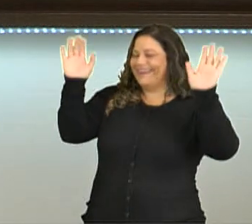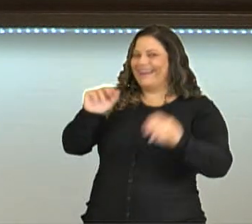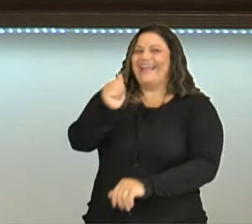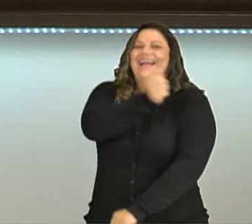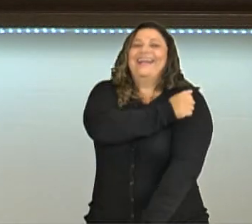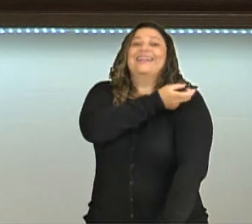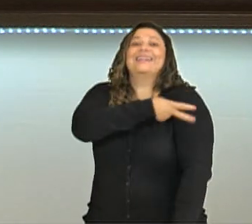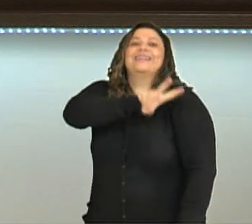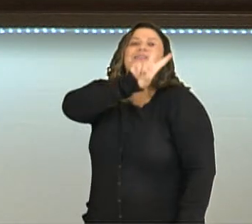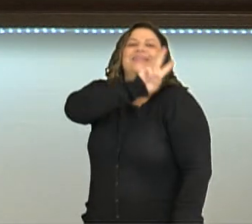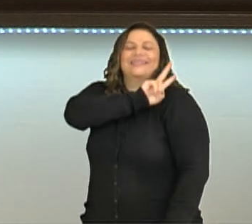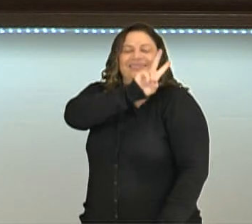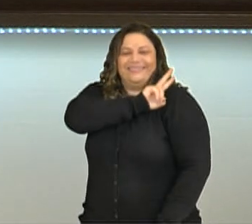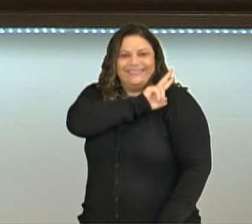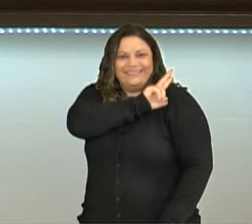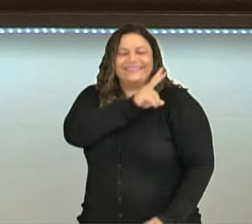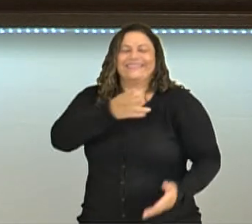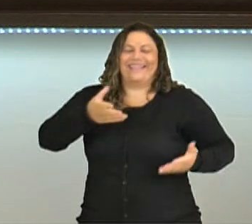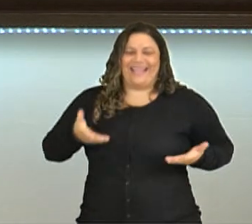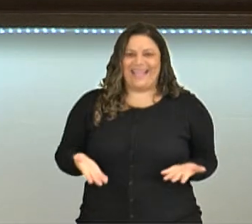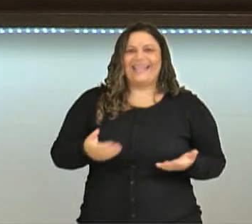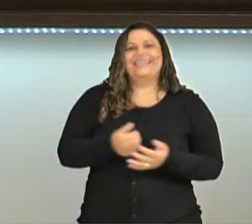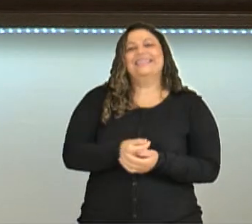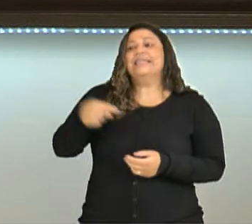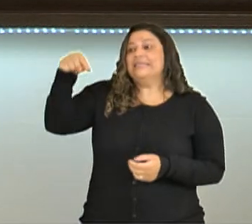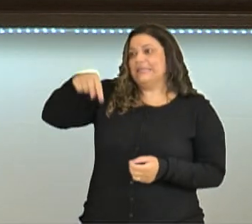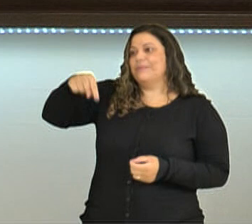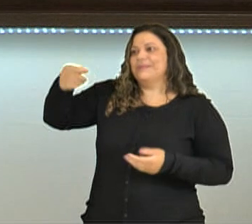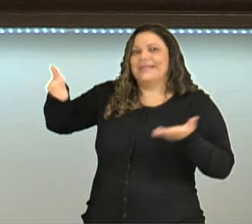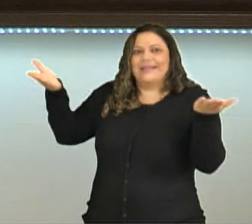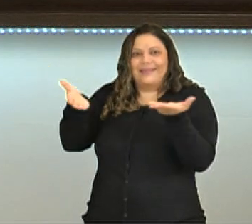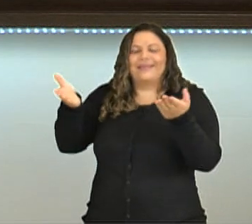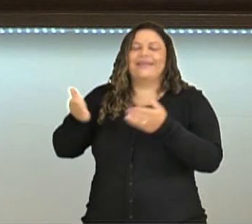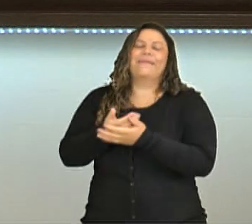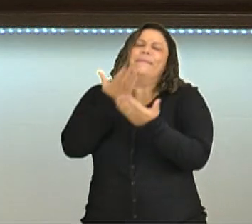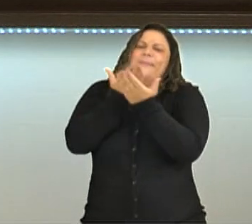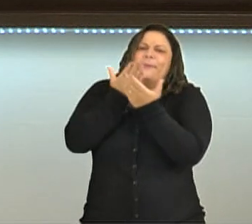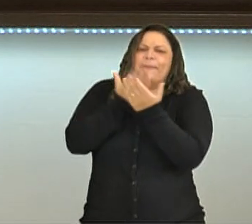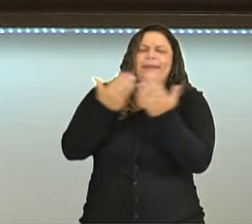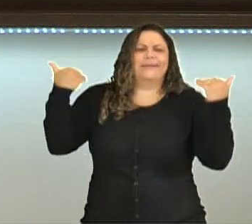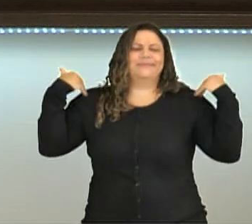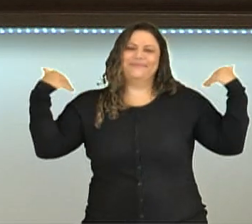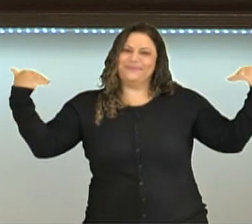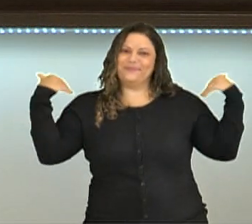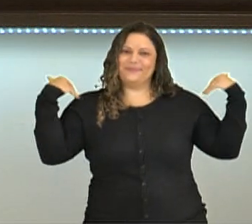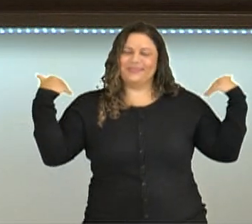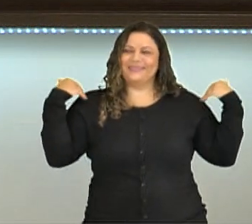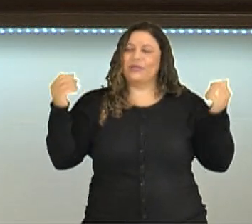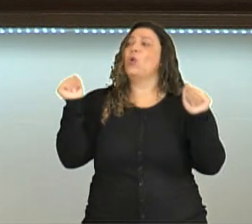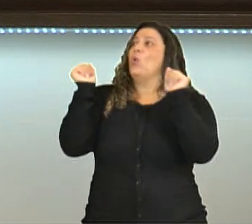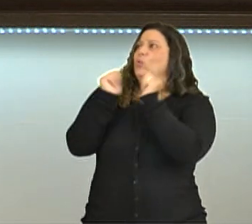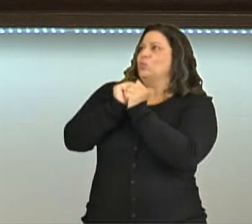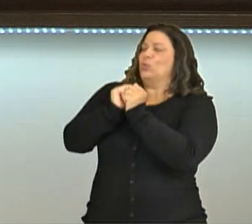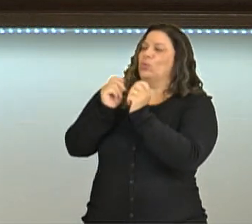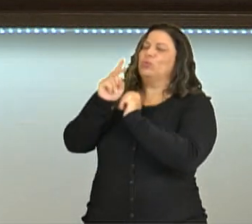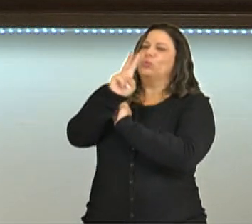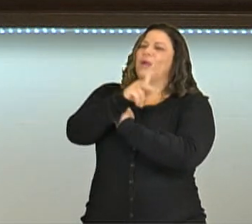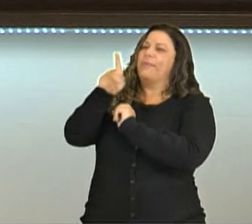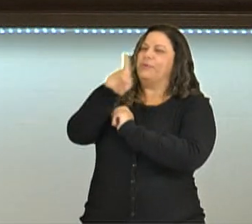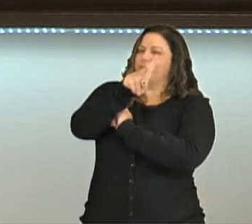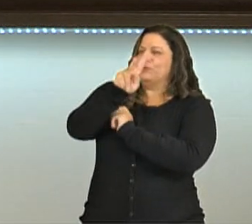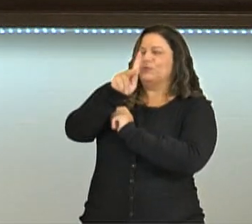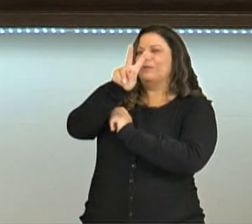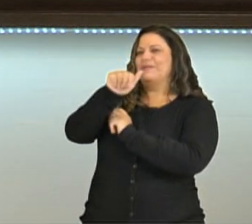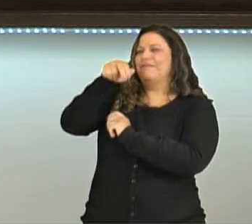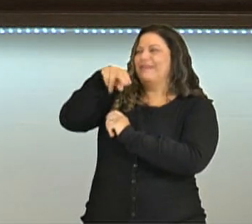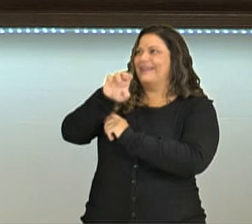estudantes da segunda série do ensino médio. Estamos aqui para mais uma aula de Educação Física. Comigo, professora Vanessa, e com a